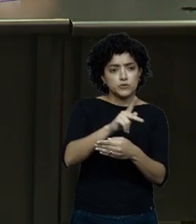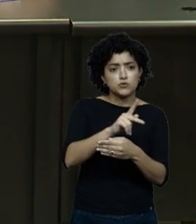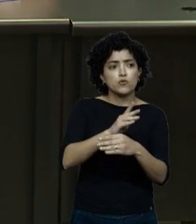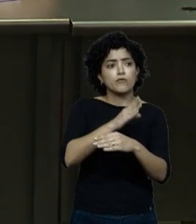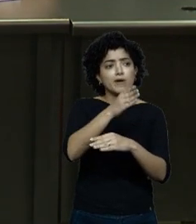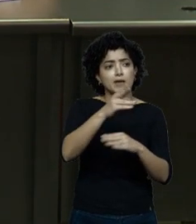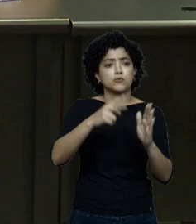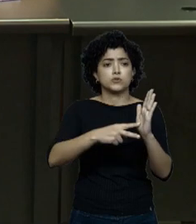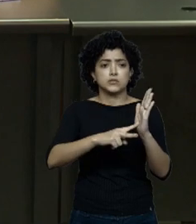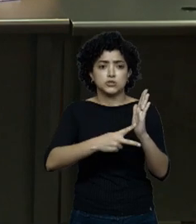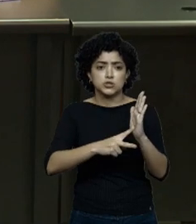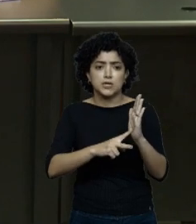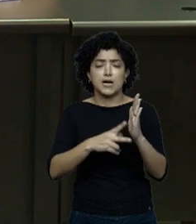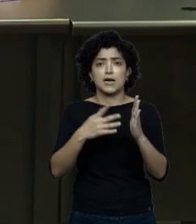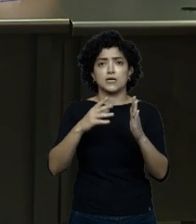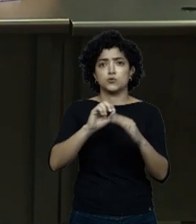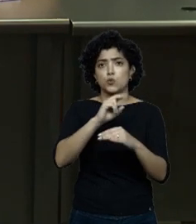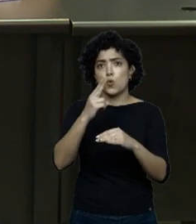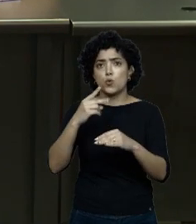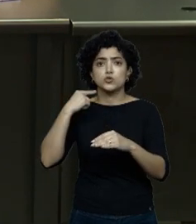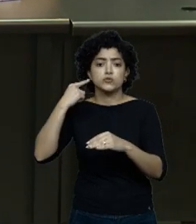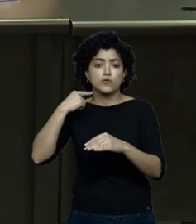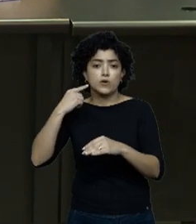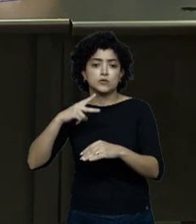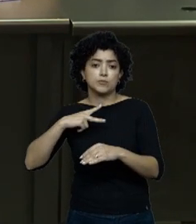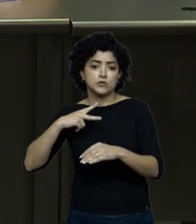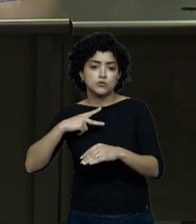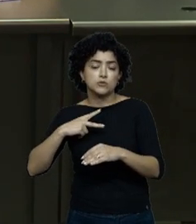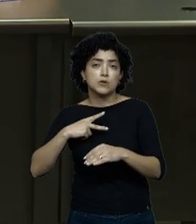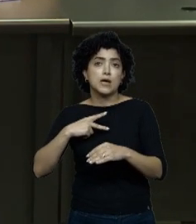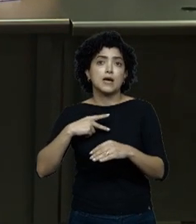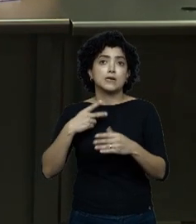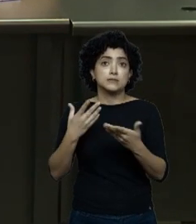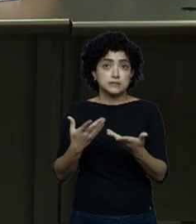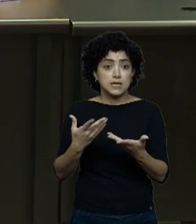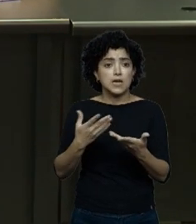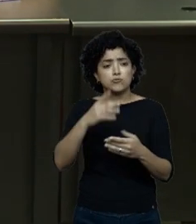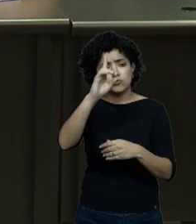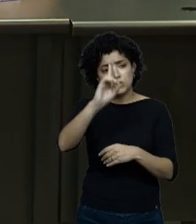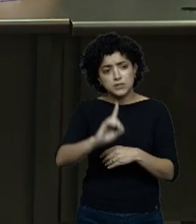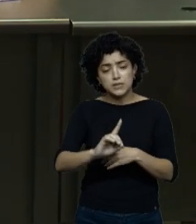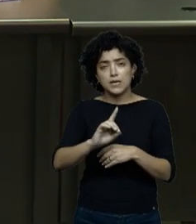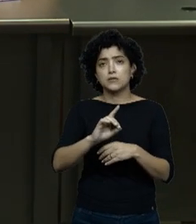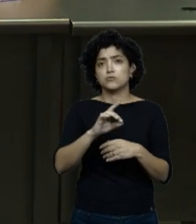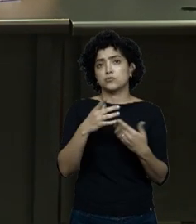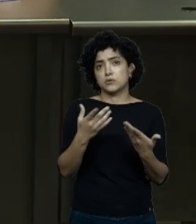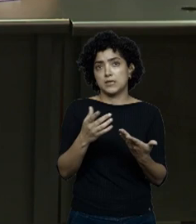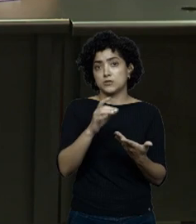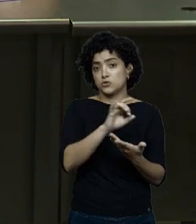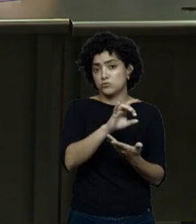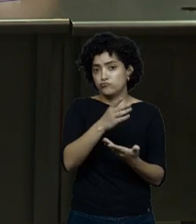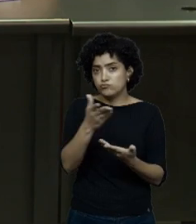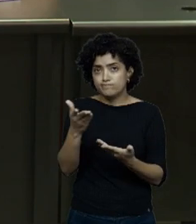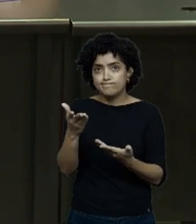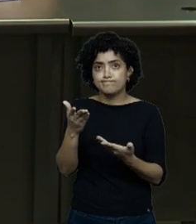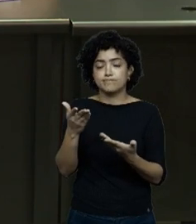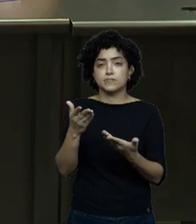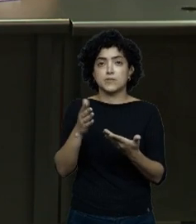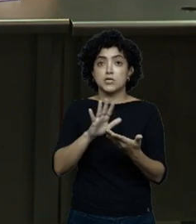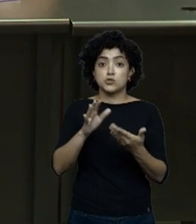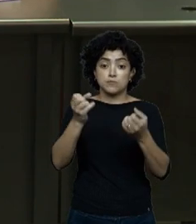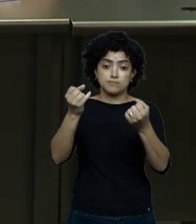sindicato por meio de um advogado particular buscar diretamente individualmente seu direito perante o poder judiciário só queria fazer essa diferenciação